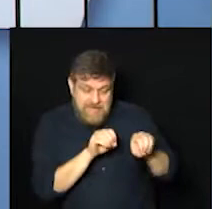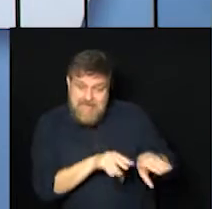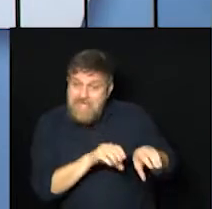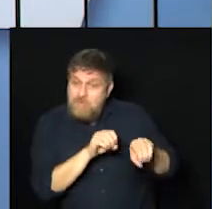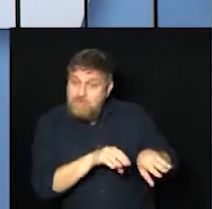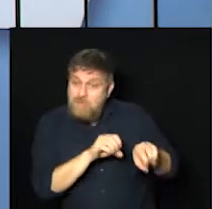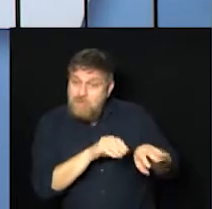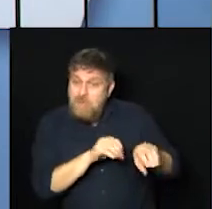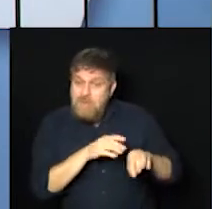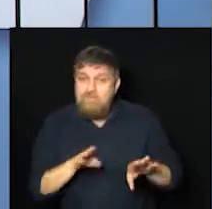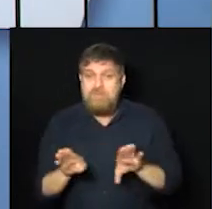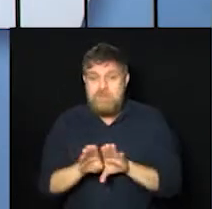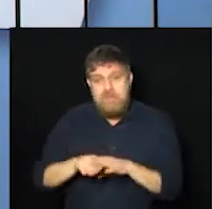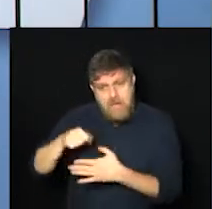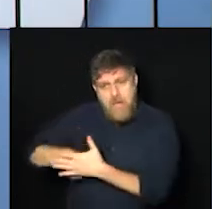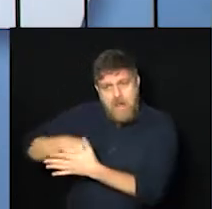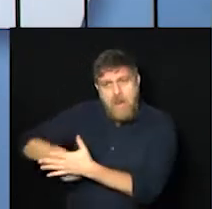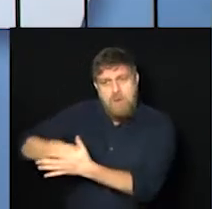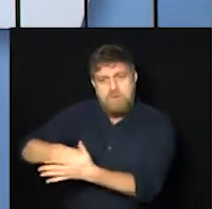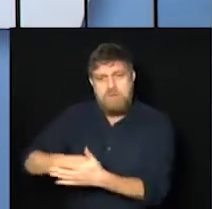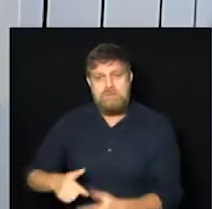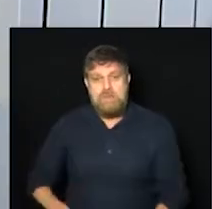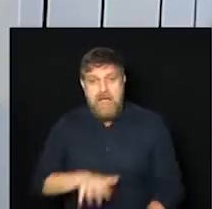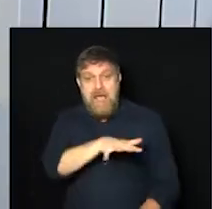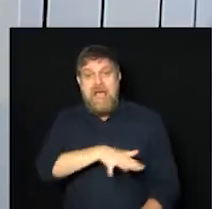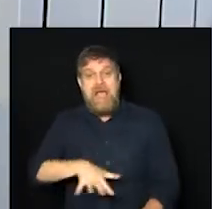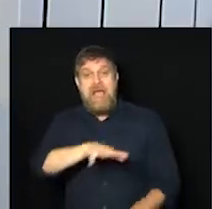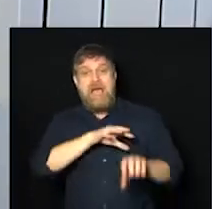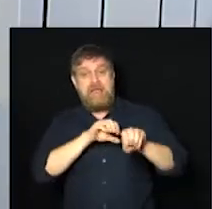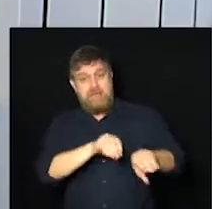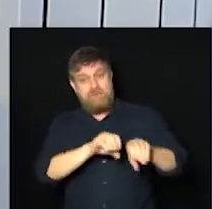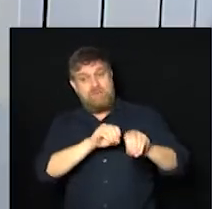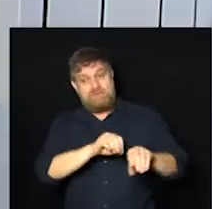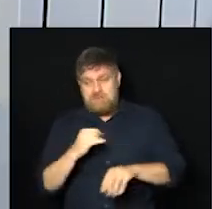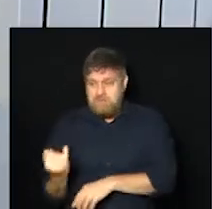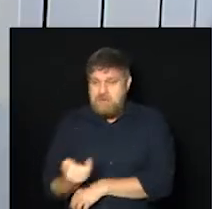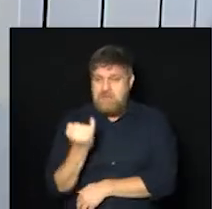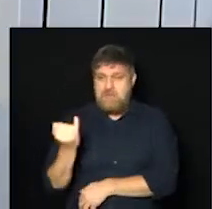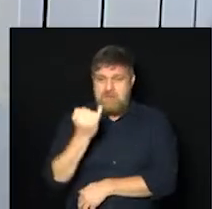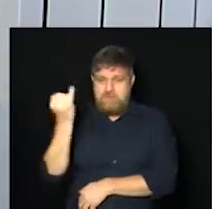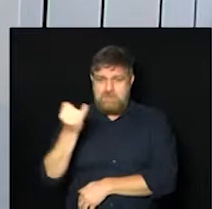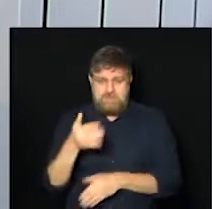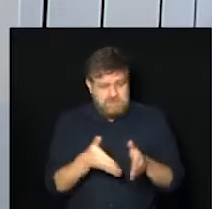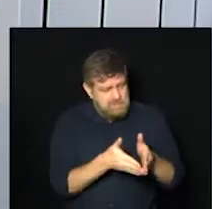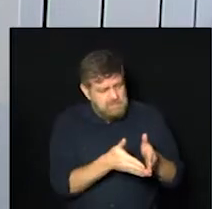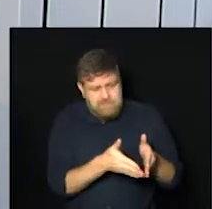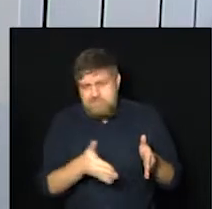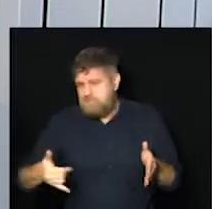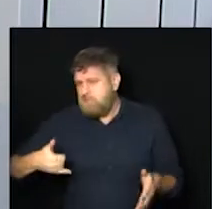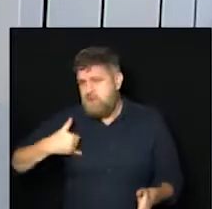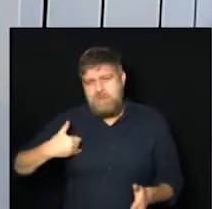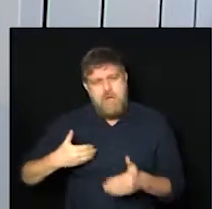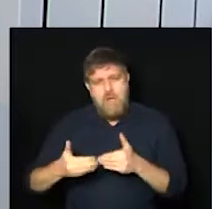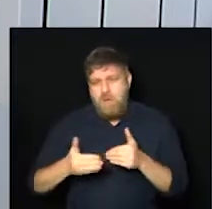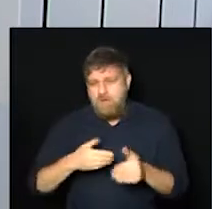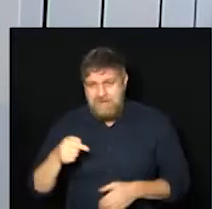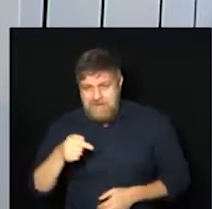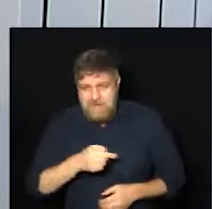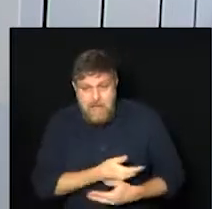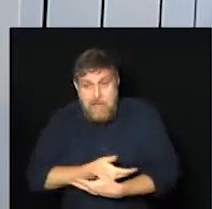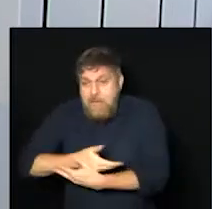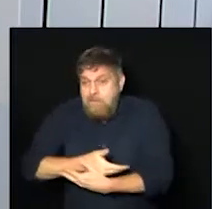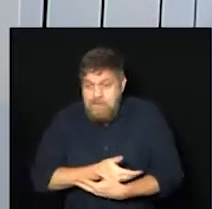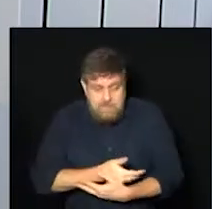Por isso, essa reivindicação. A parte educacional, né, que ela é muito importante em todas as fases e principalmente nessa da